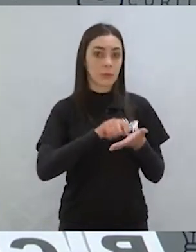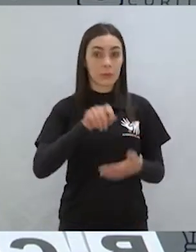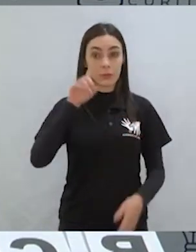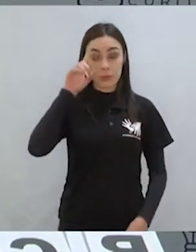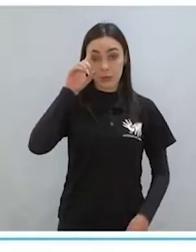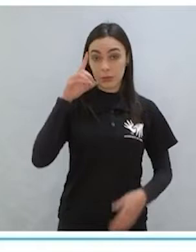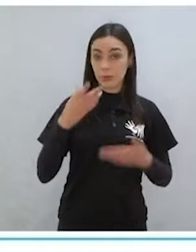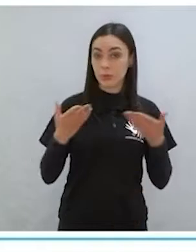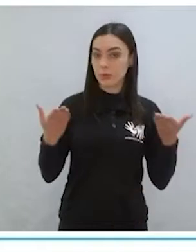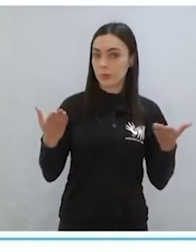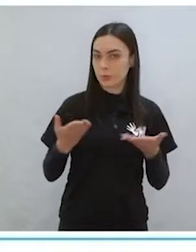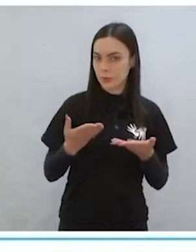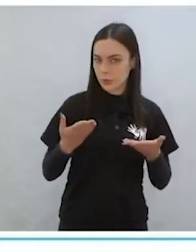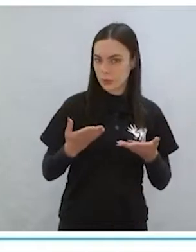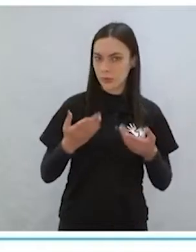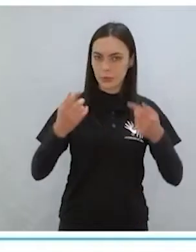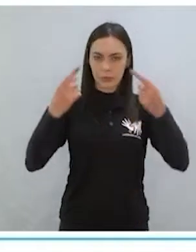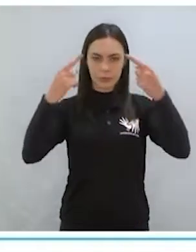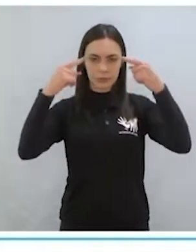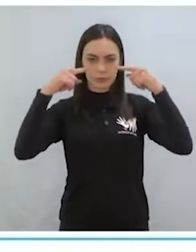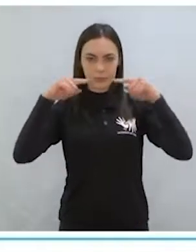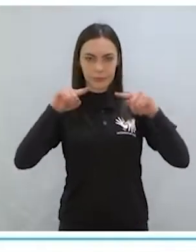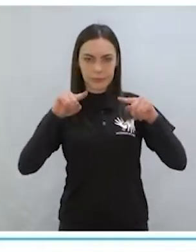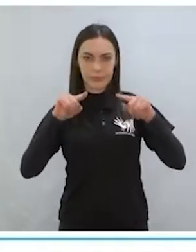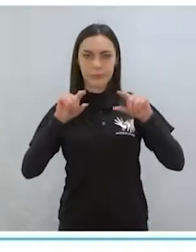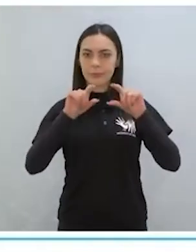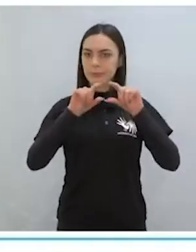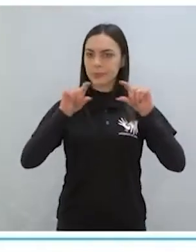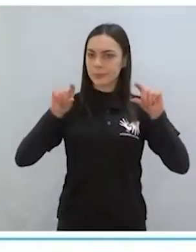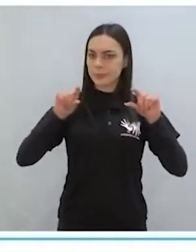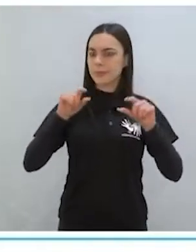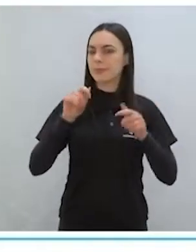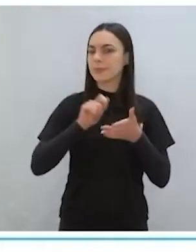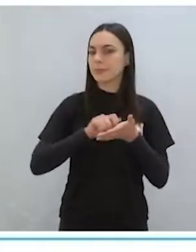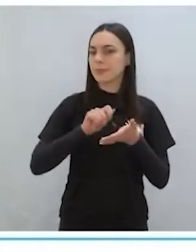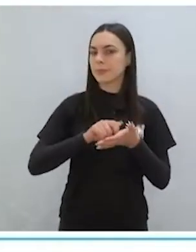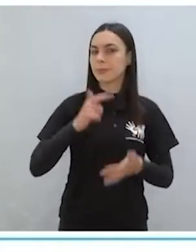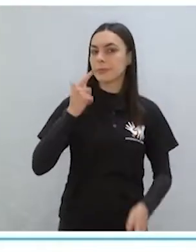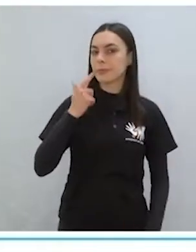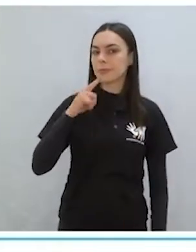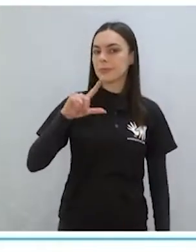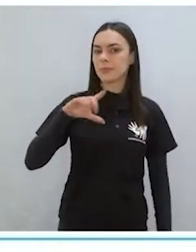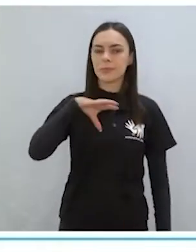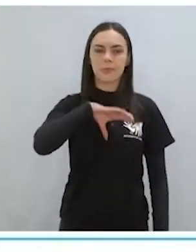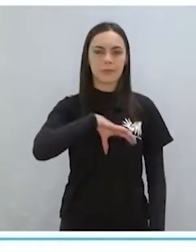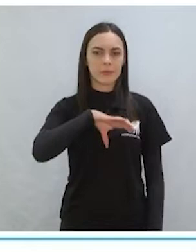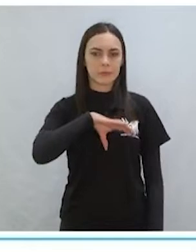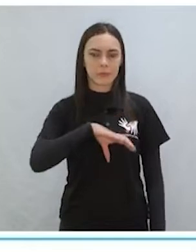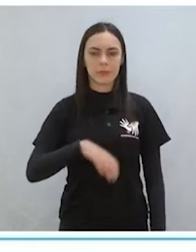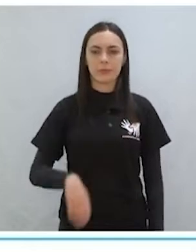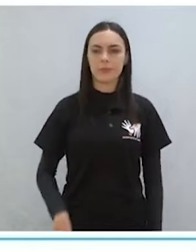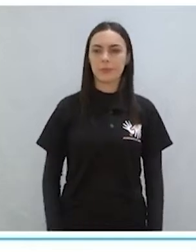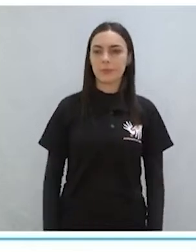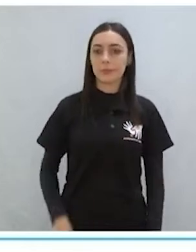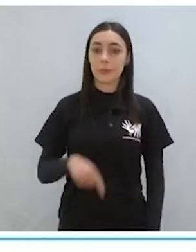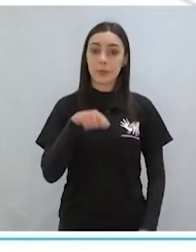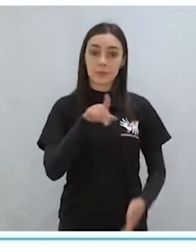anotar a data de hoje, vamos pular uma linha e escrever língua